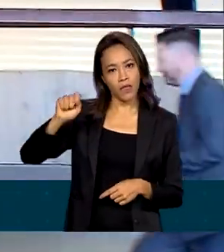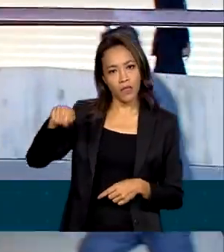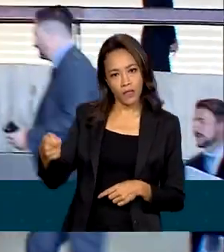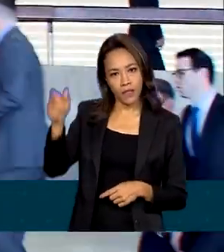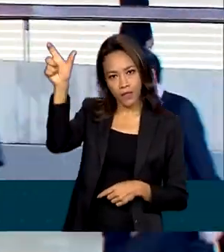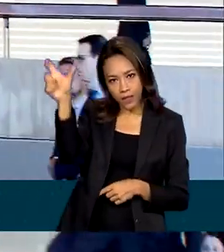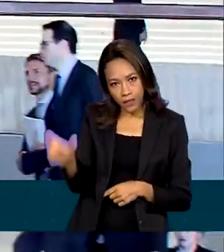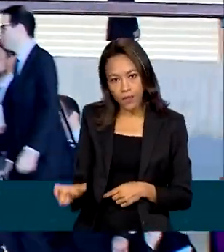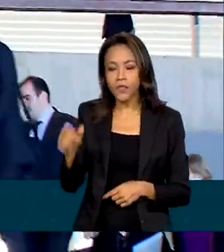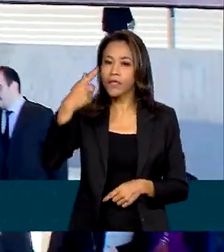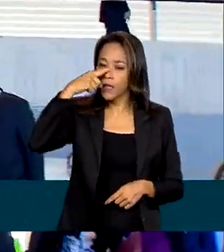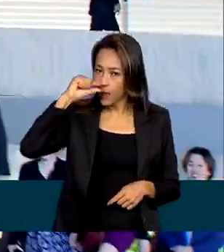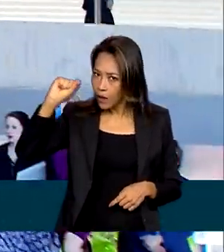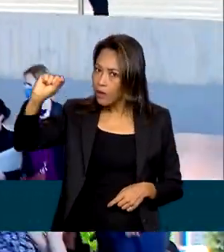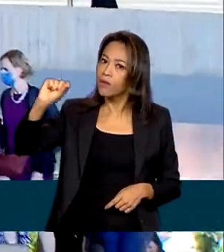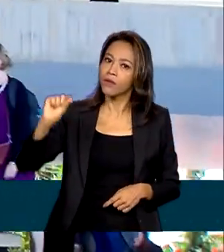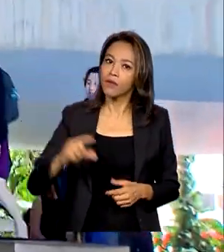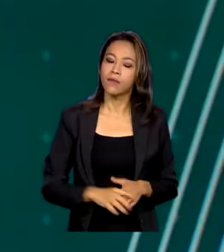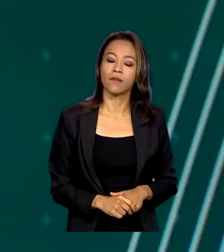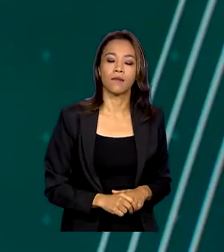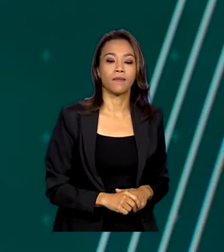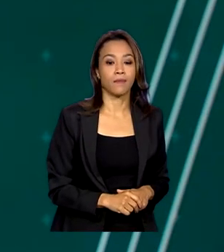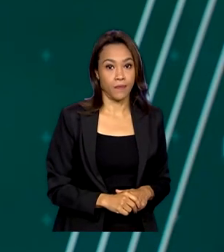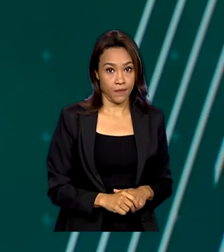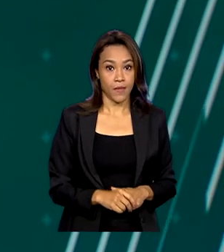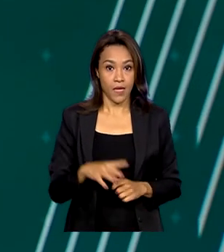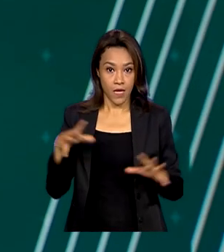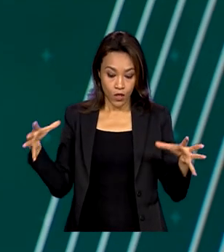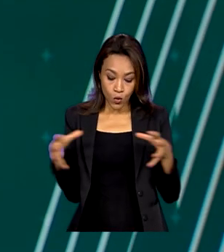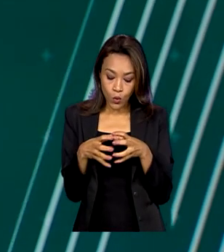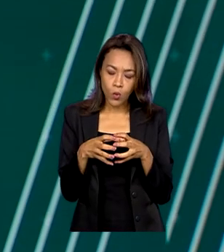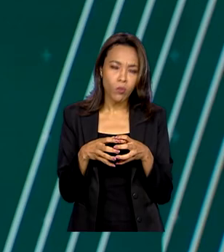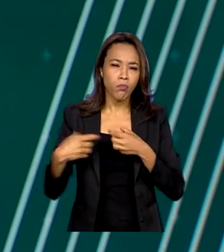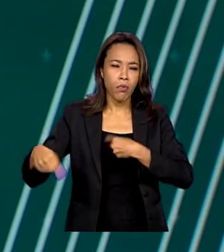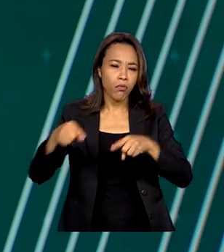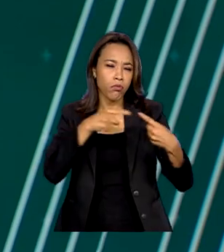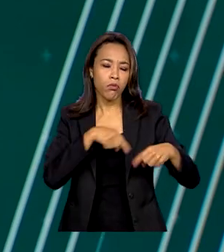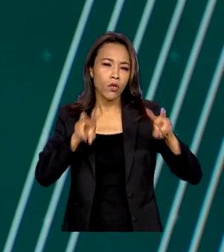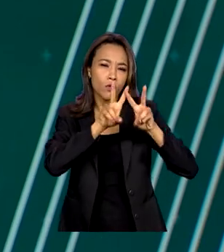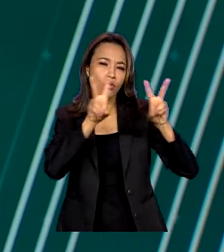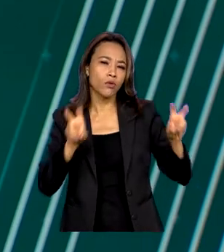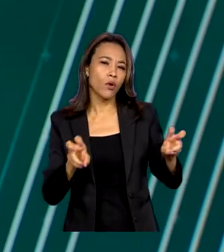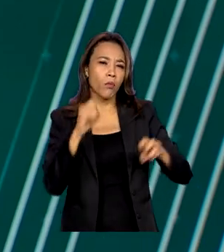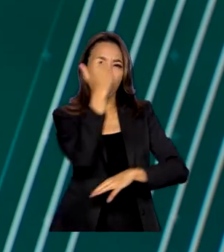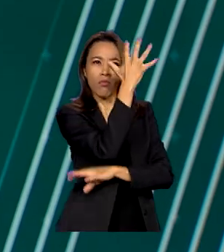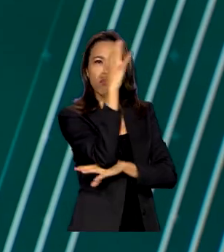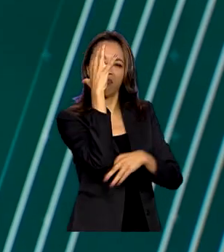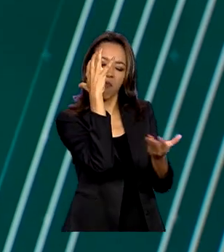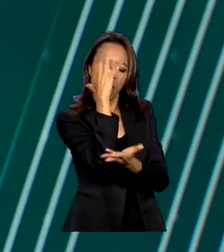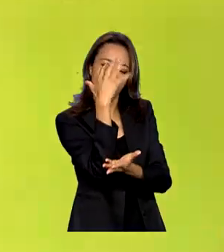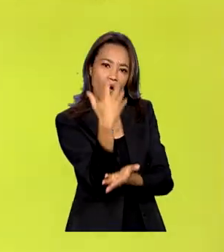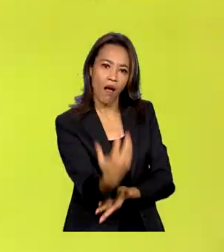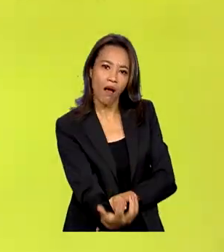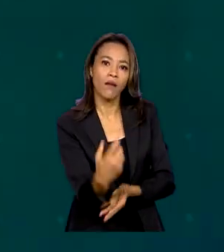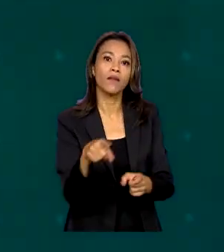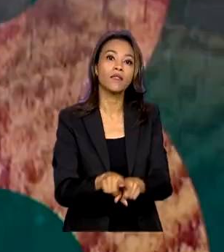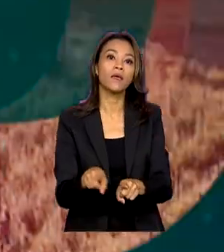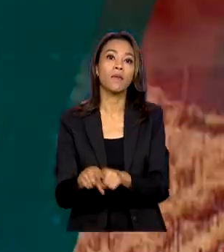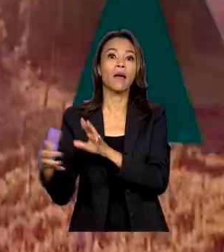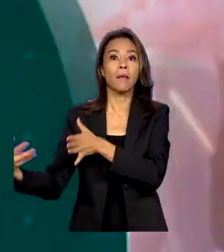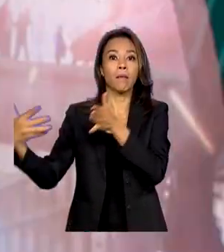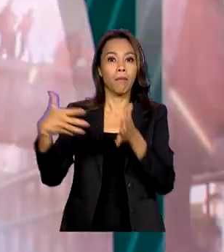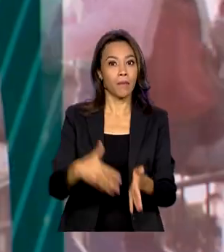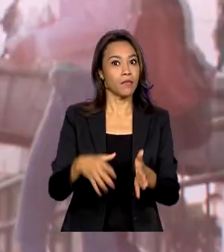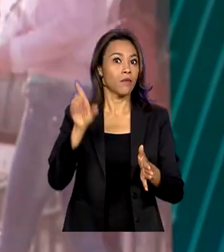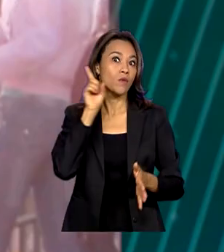Indústria, Comércio e Serviços, Geraldo Alckmin. O grupo debateu ações de combate ao desmatamento e a participação dos Estados